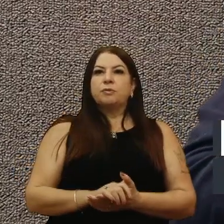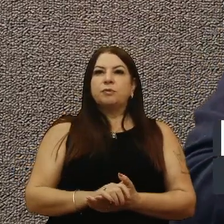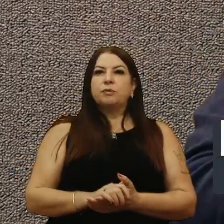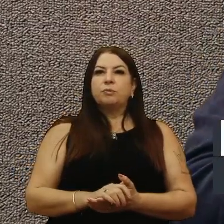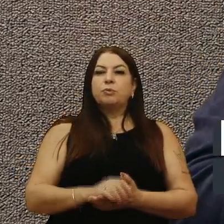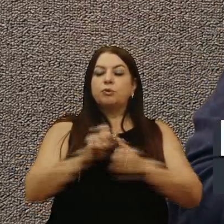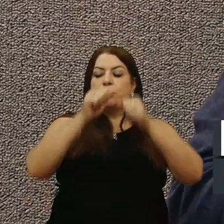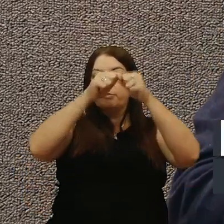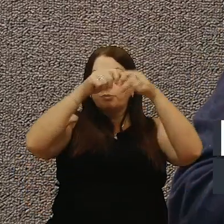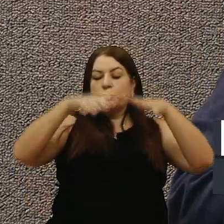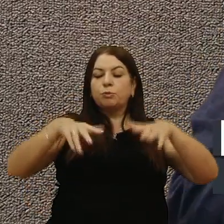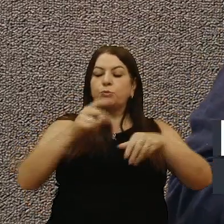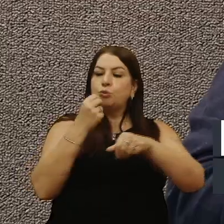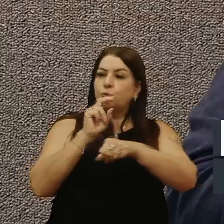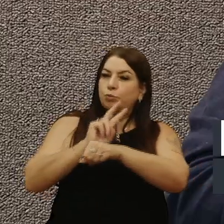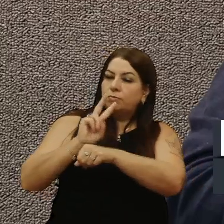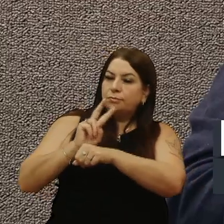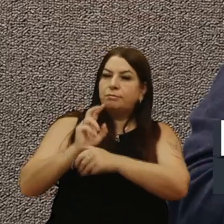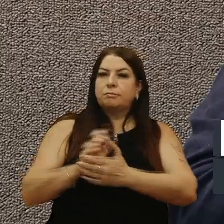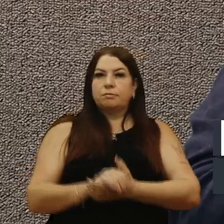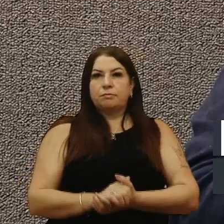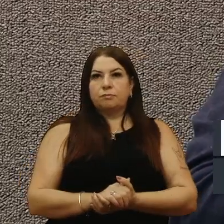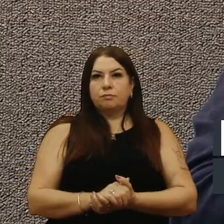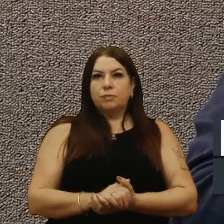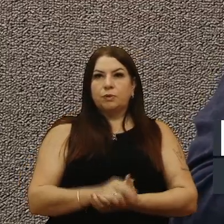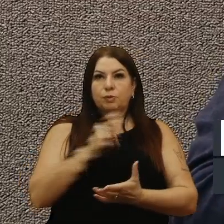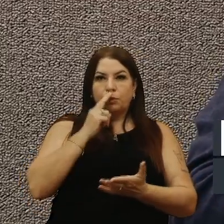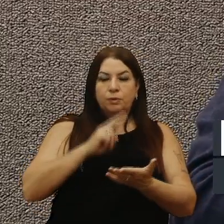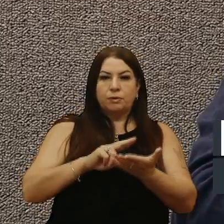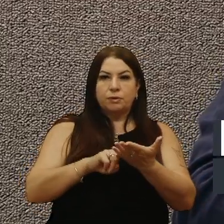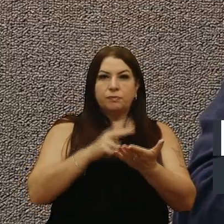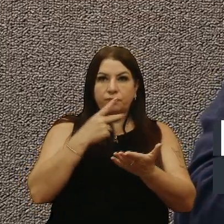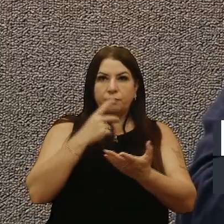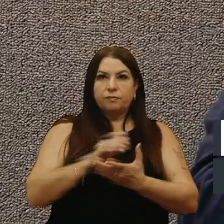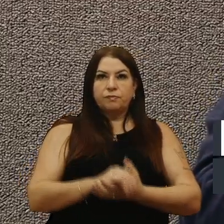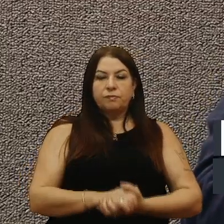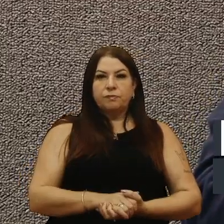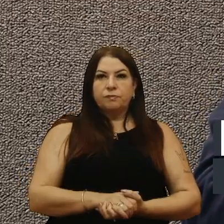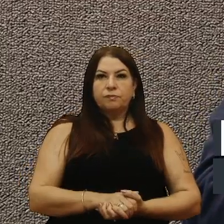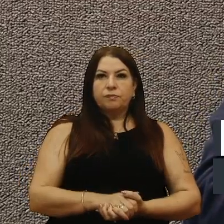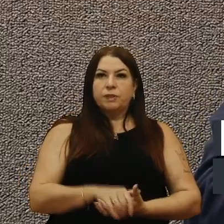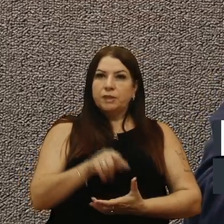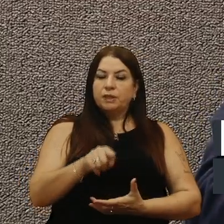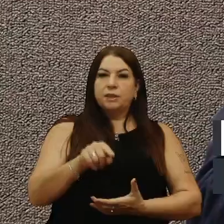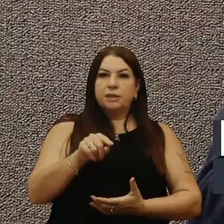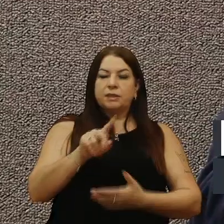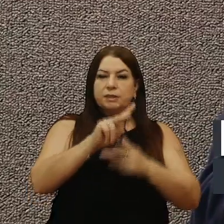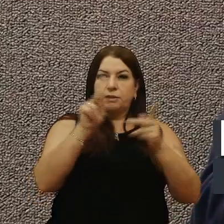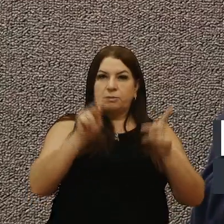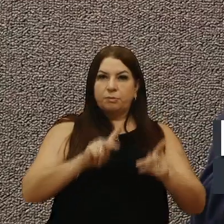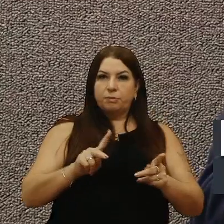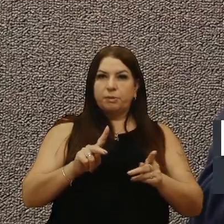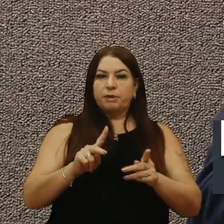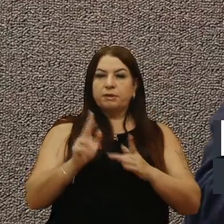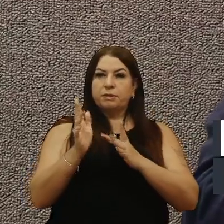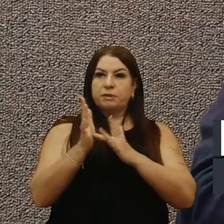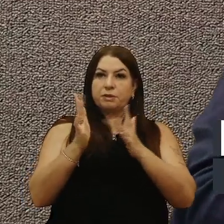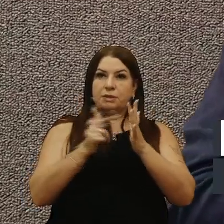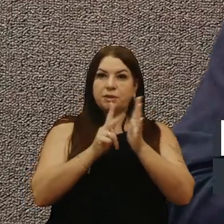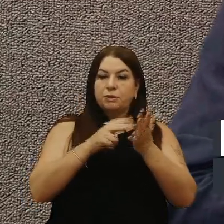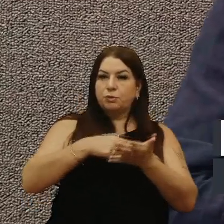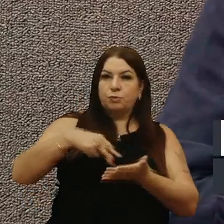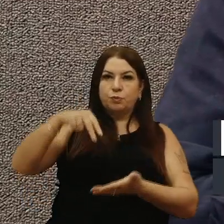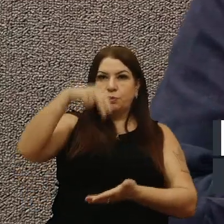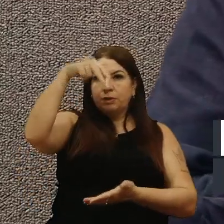muita luz e muita proteção. O cartão diz assim: esta é a paz de Cristo ressuscitado,